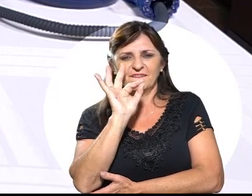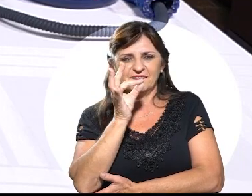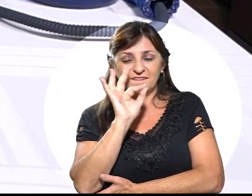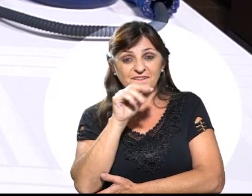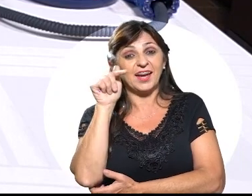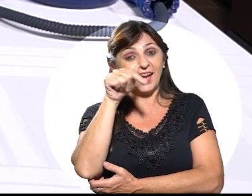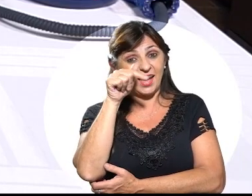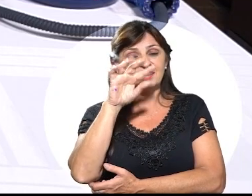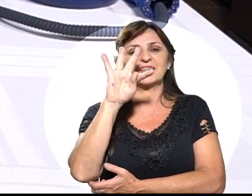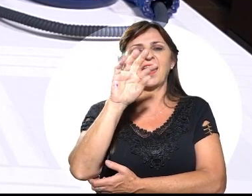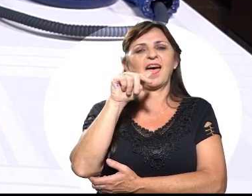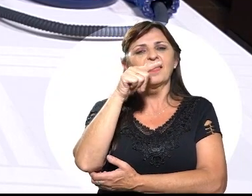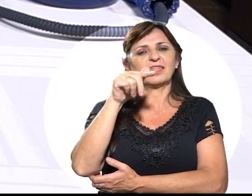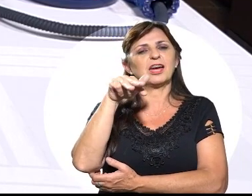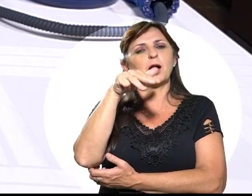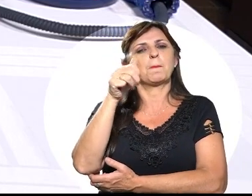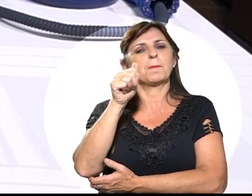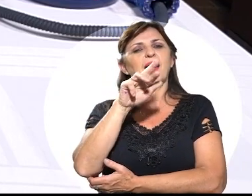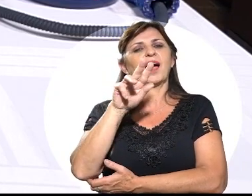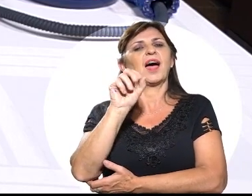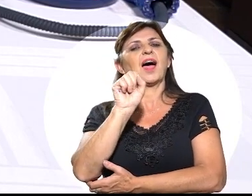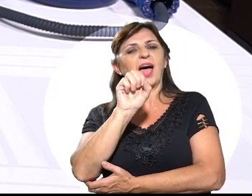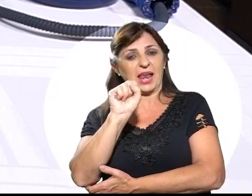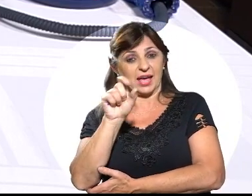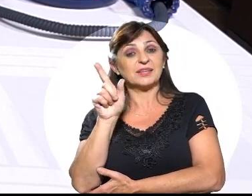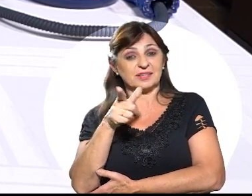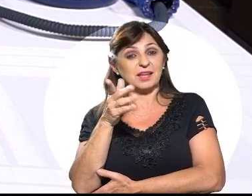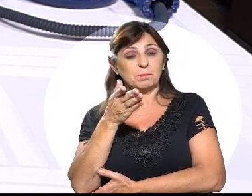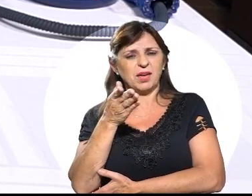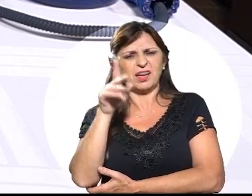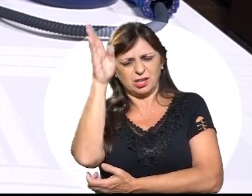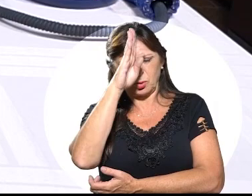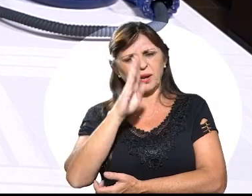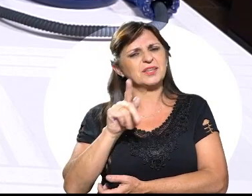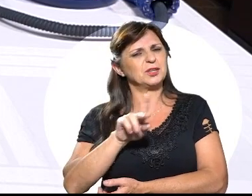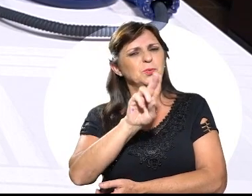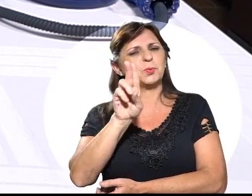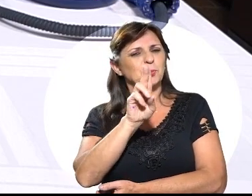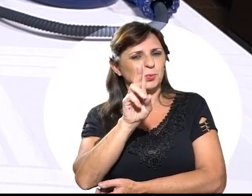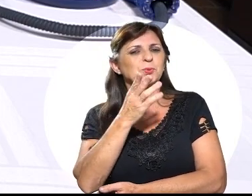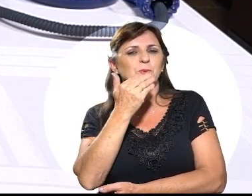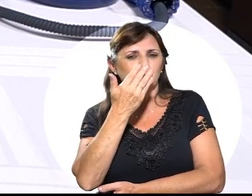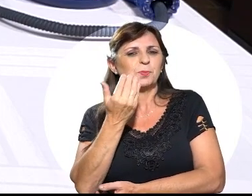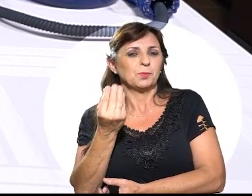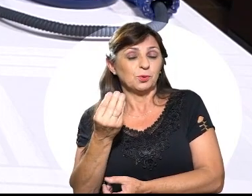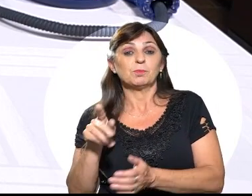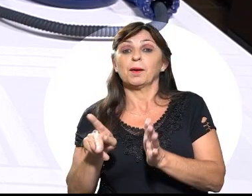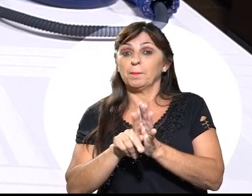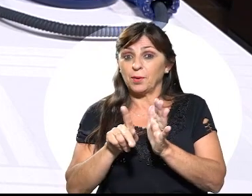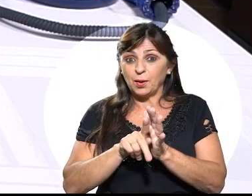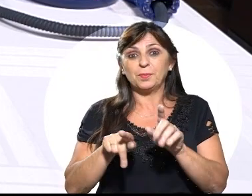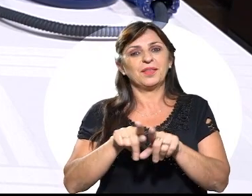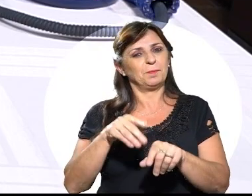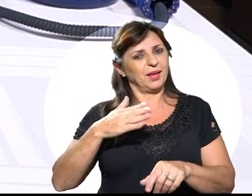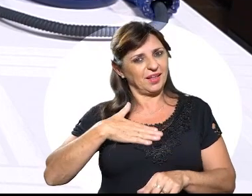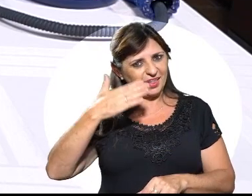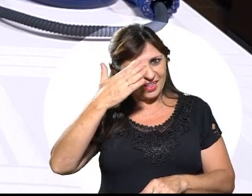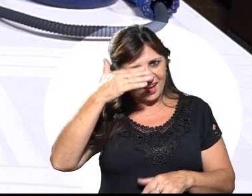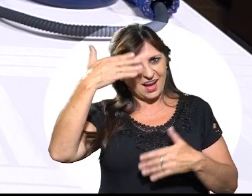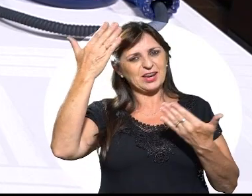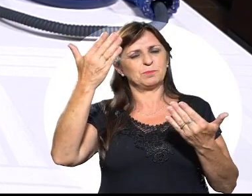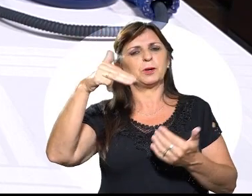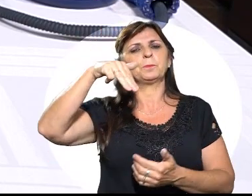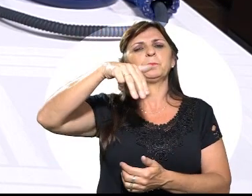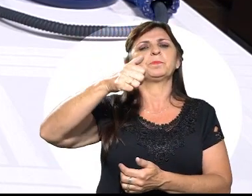as tâmaras, que a gente tem visto bastante aqui no Brasil, né? Mas são de origem árabe. E o manjar